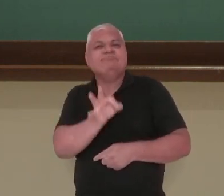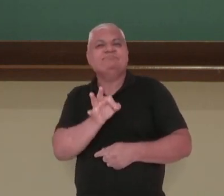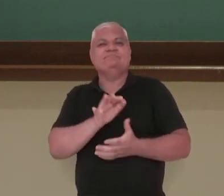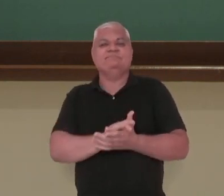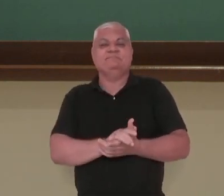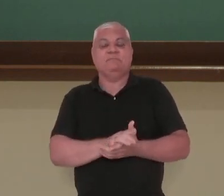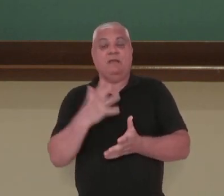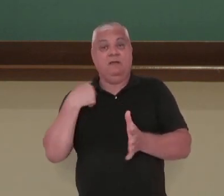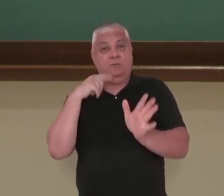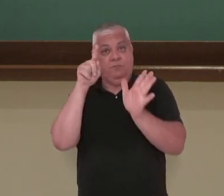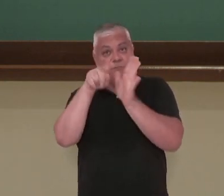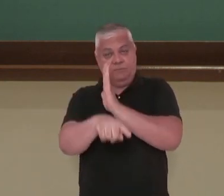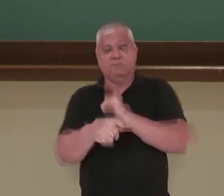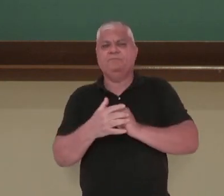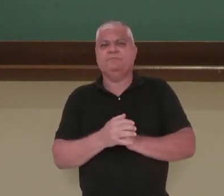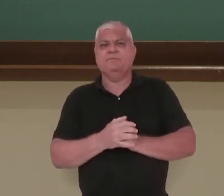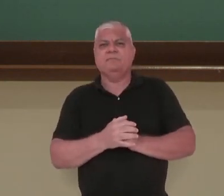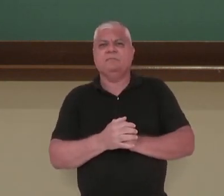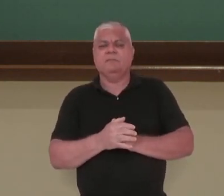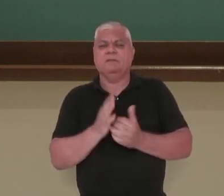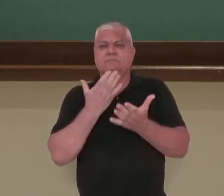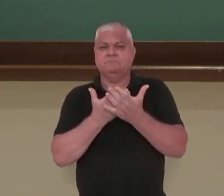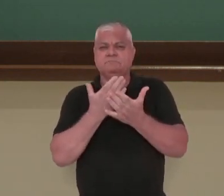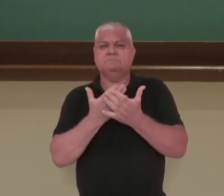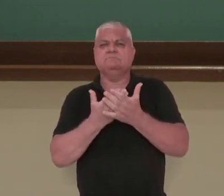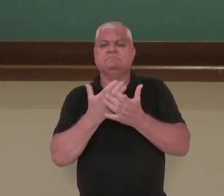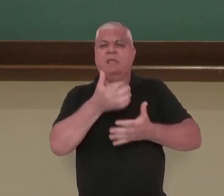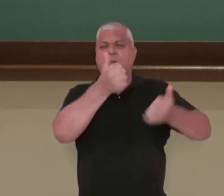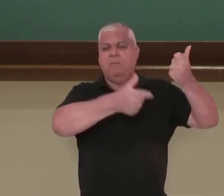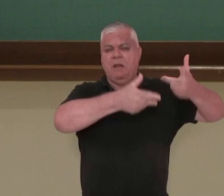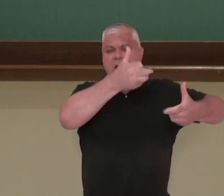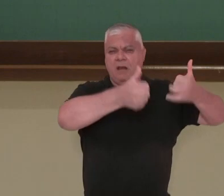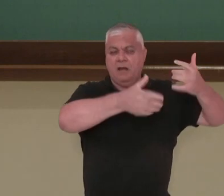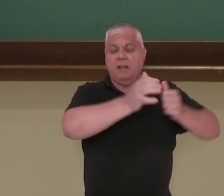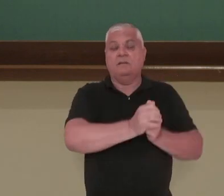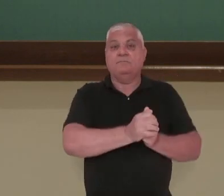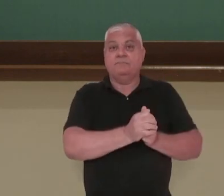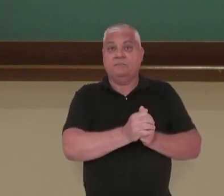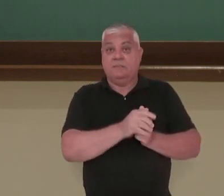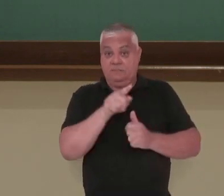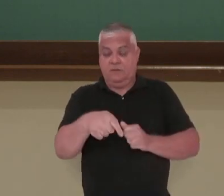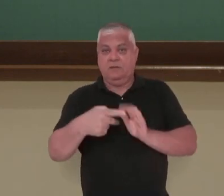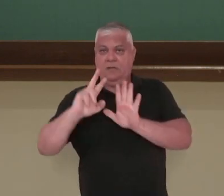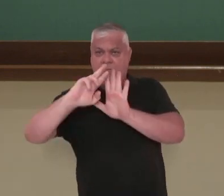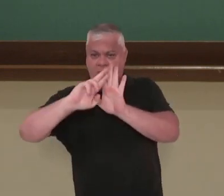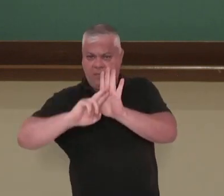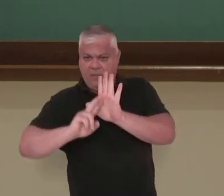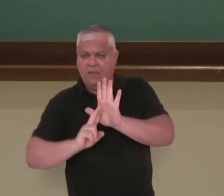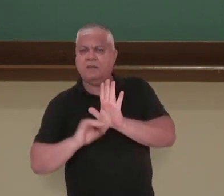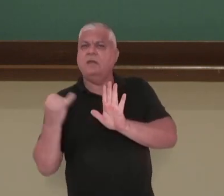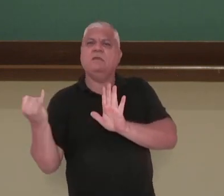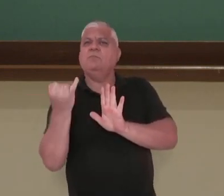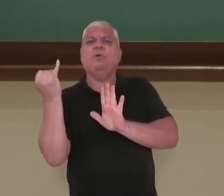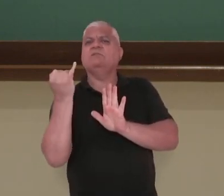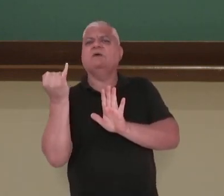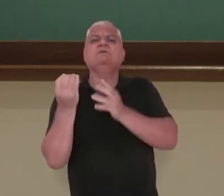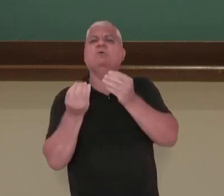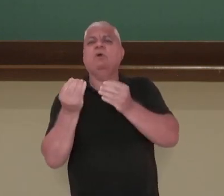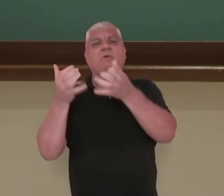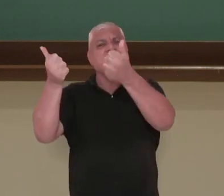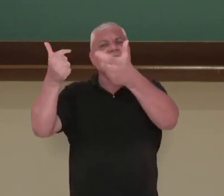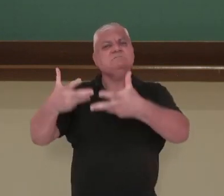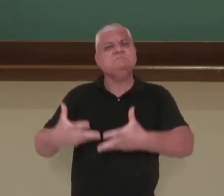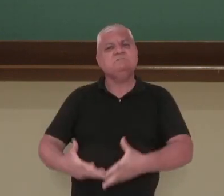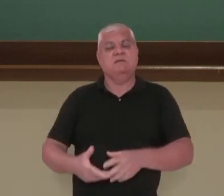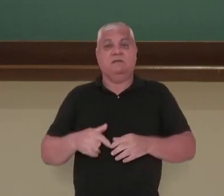eu perguntei, a partir do que foi estudado, explique a importância da existência de regras para o convívio em sociedade.